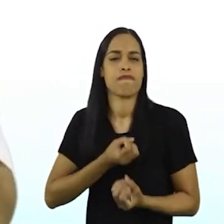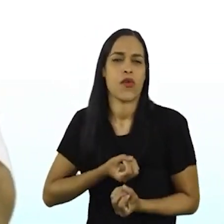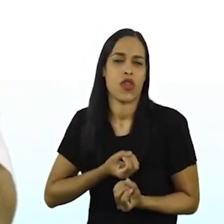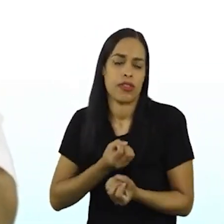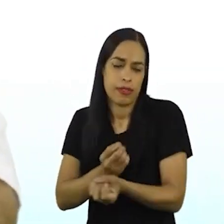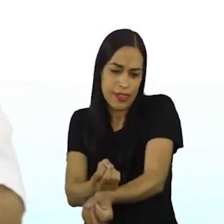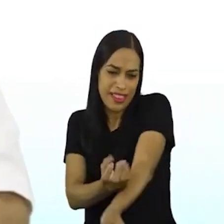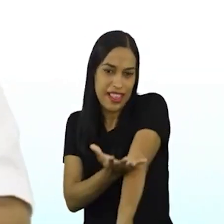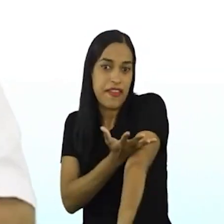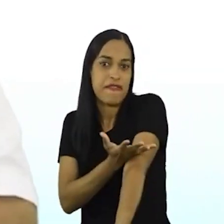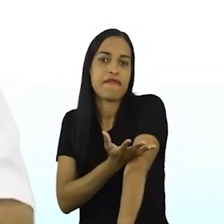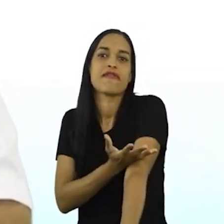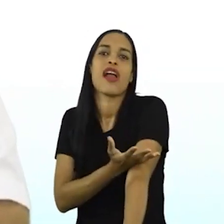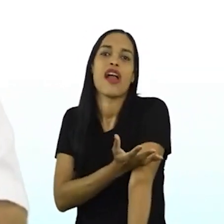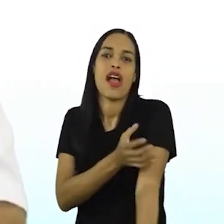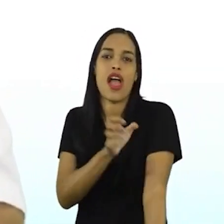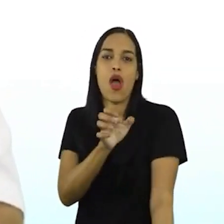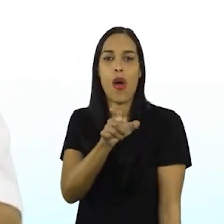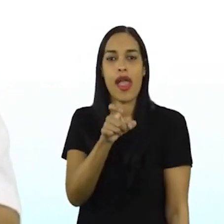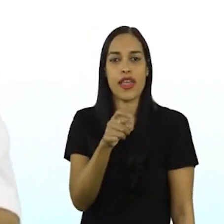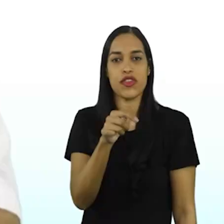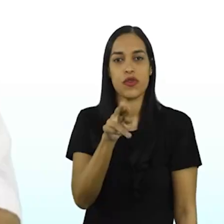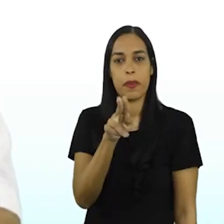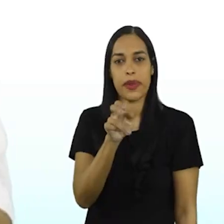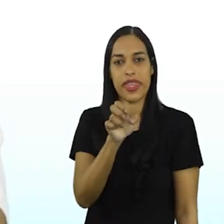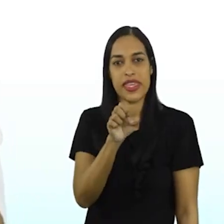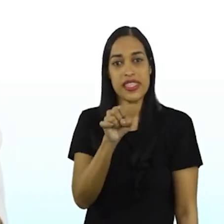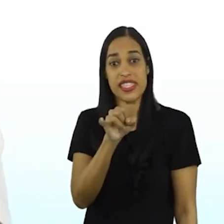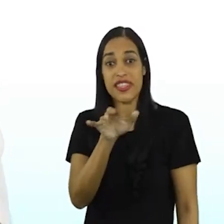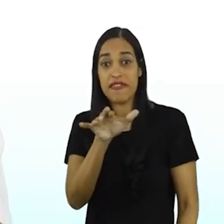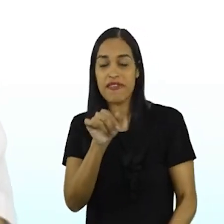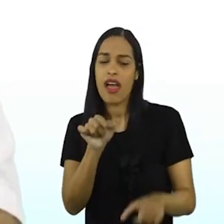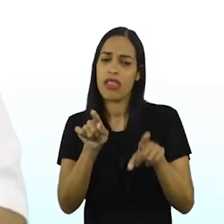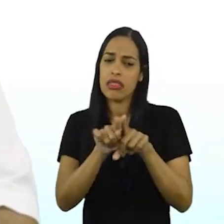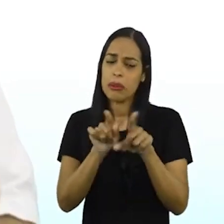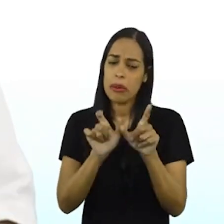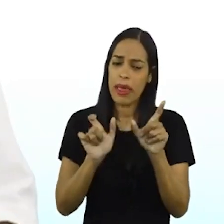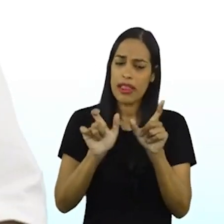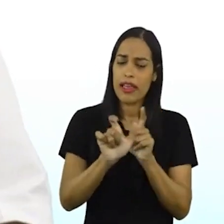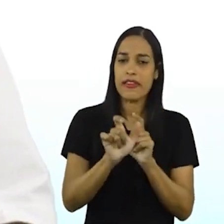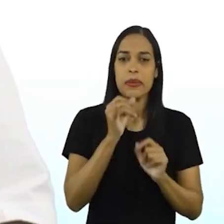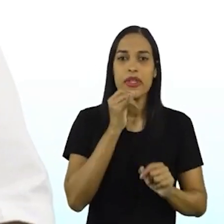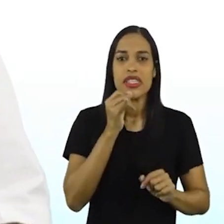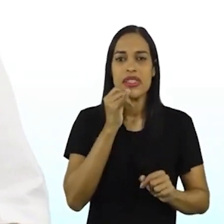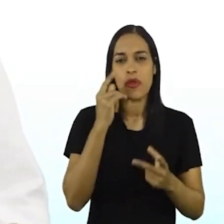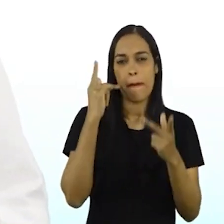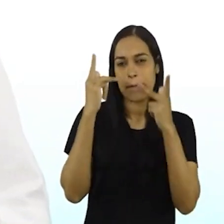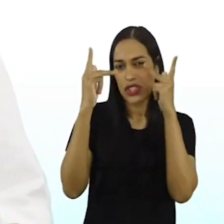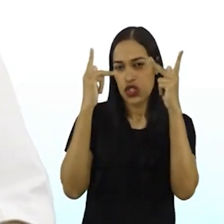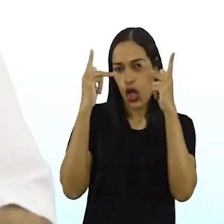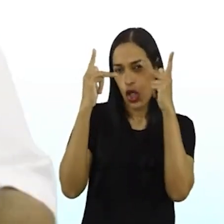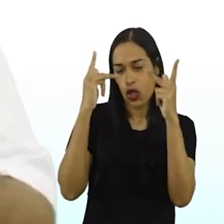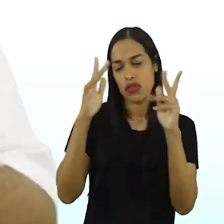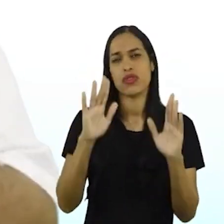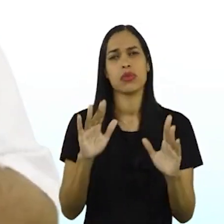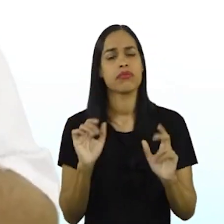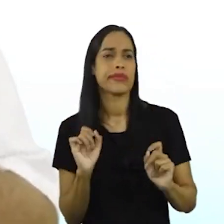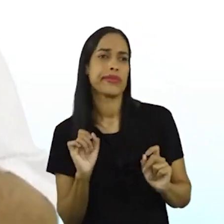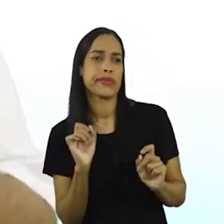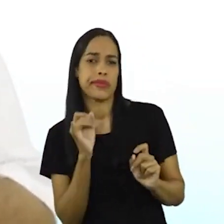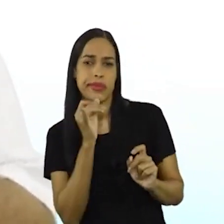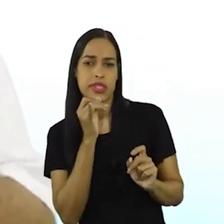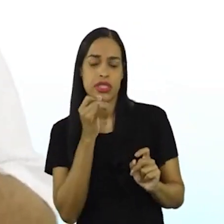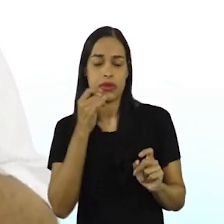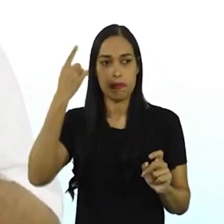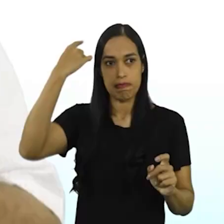ou emotiva, ela também é chamada de exteriorização psíquica. O que é isso, professor? Olha, é teu estado